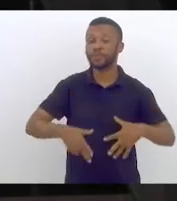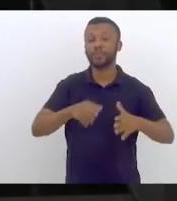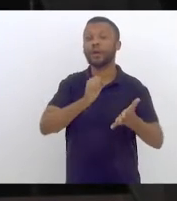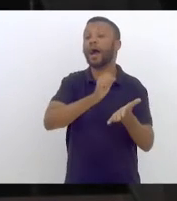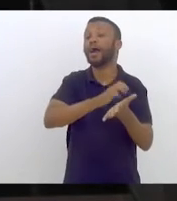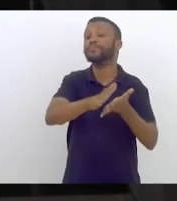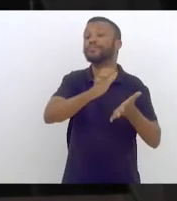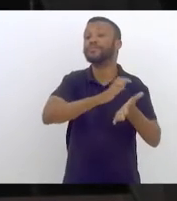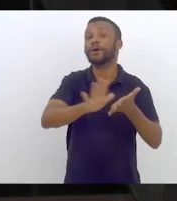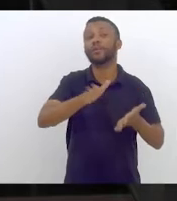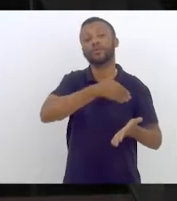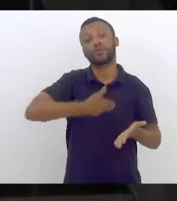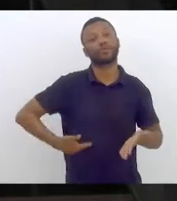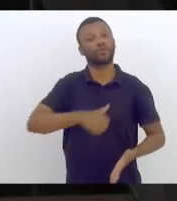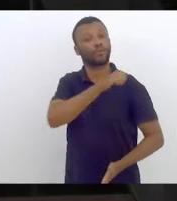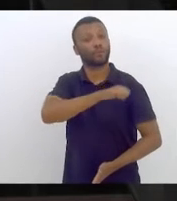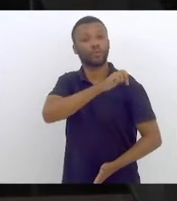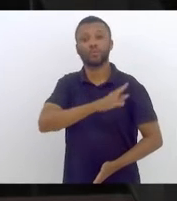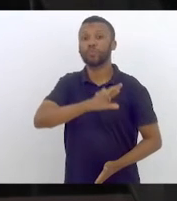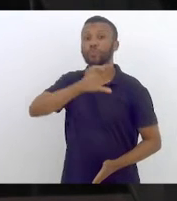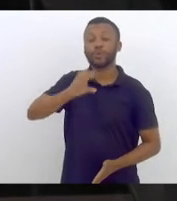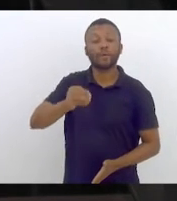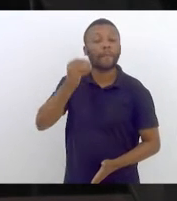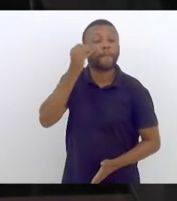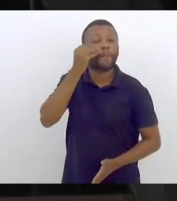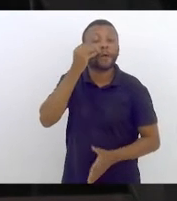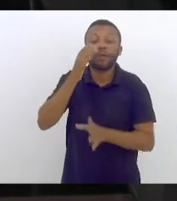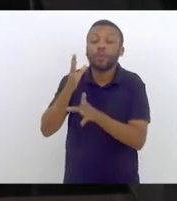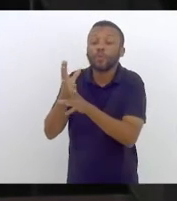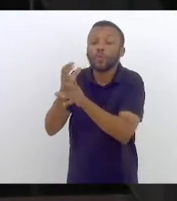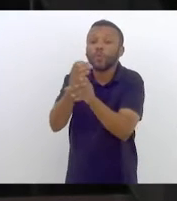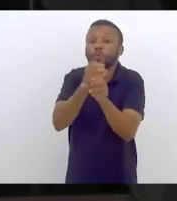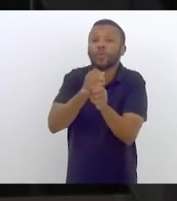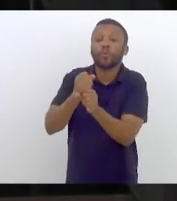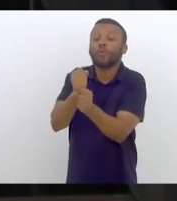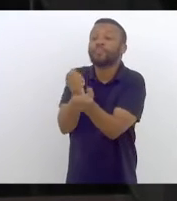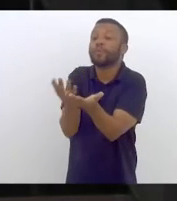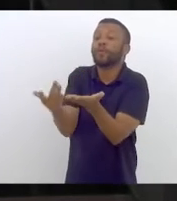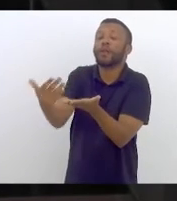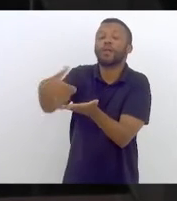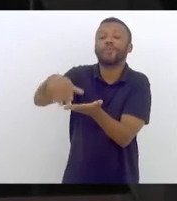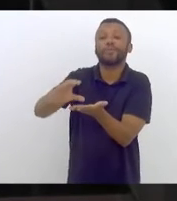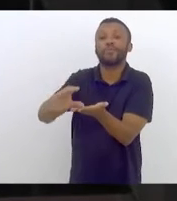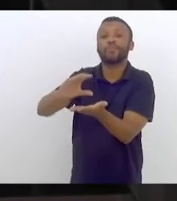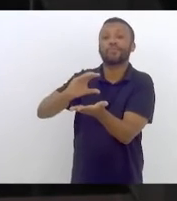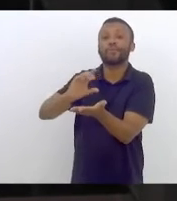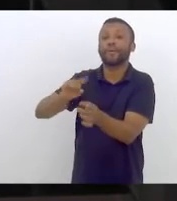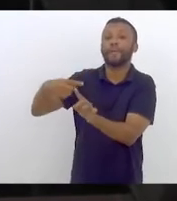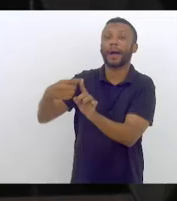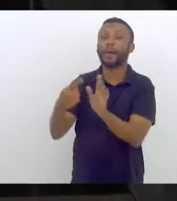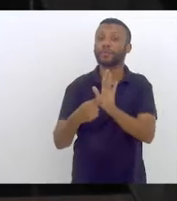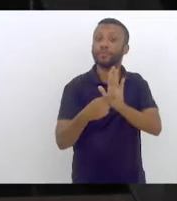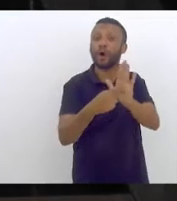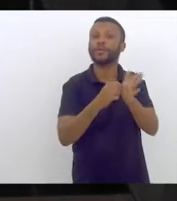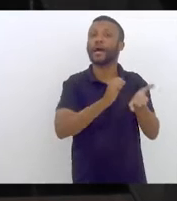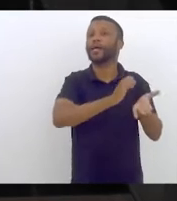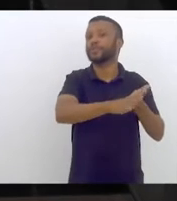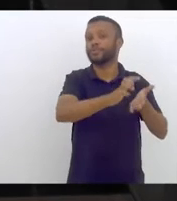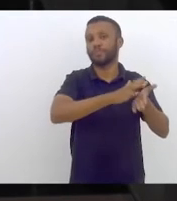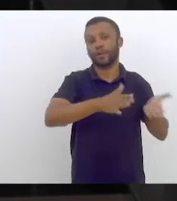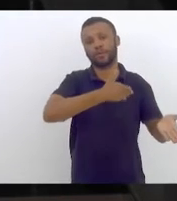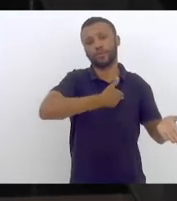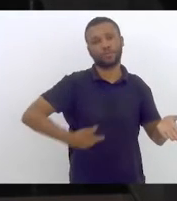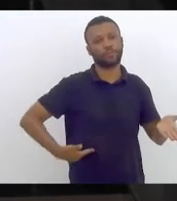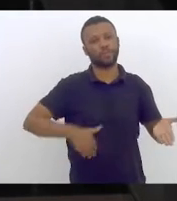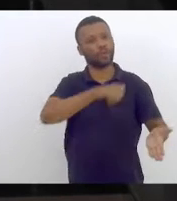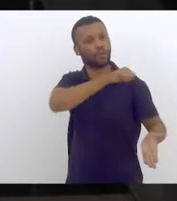Janeiro, estima a receita e fixa a despesa do Estado do Rio de Janeiro para o